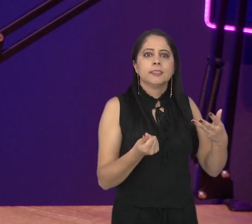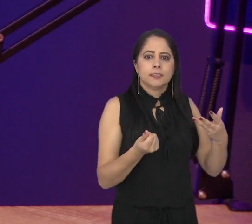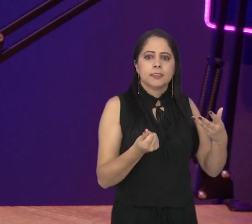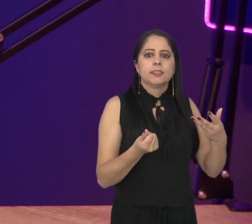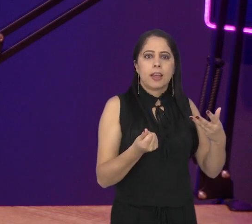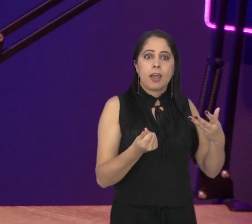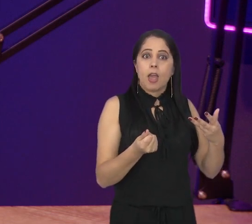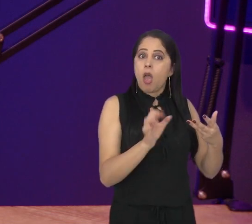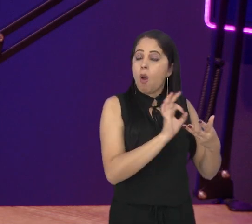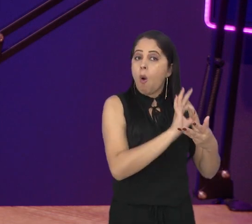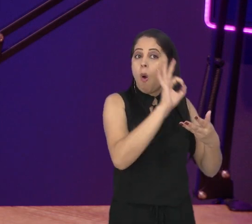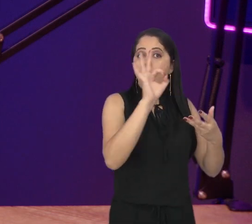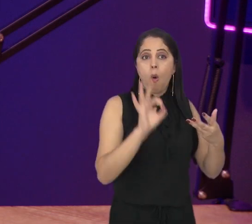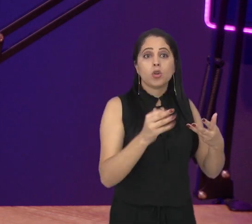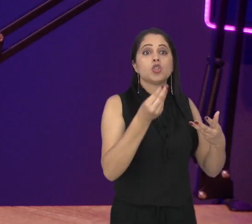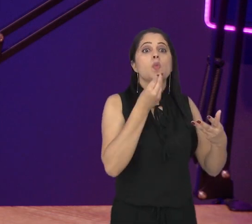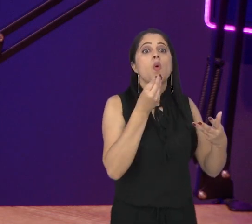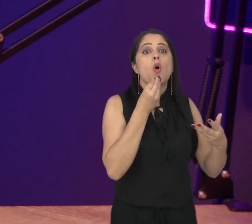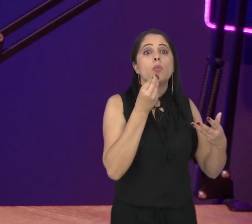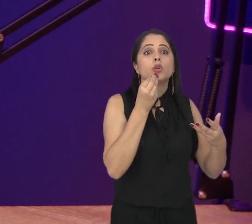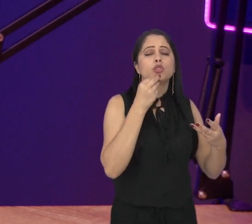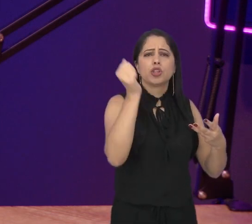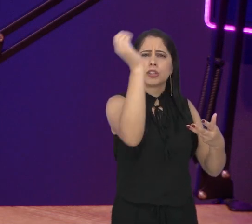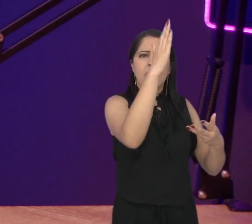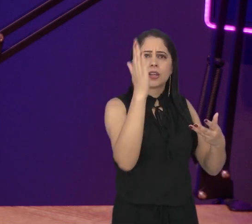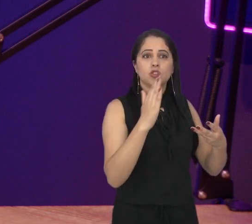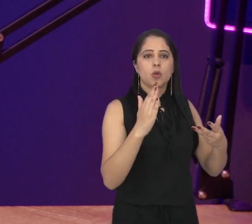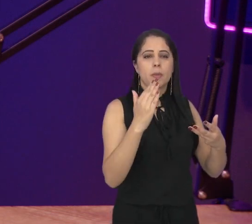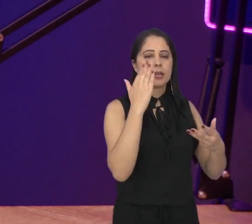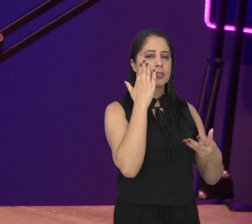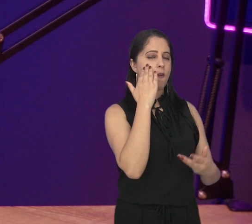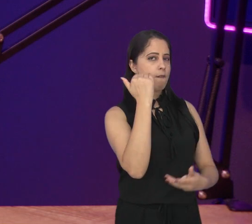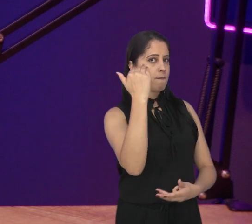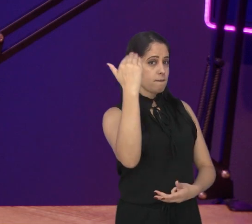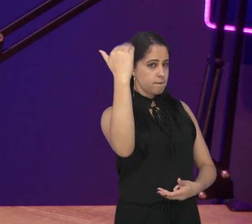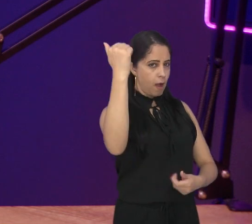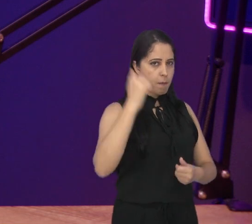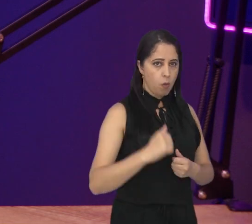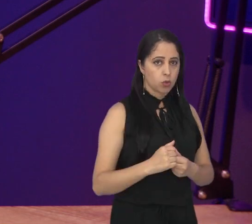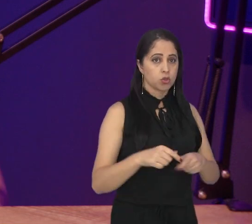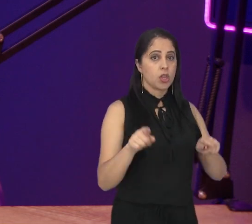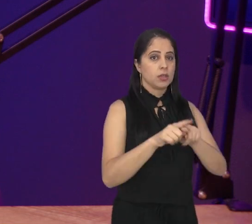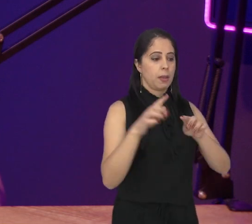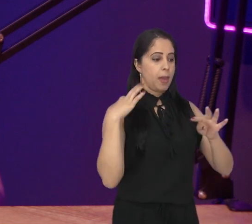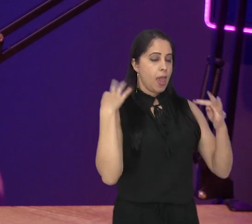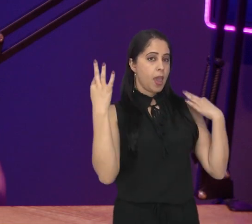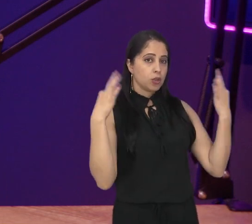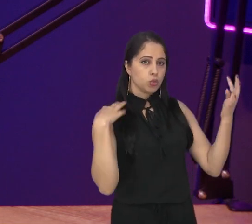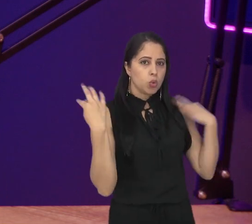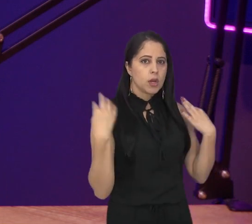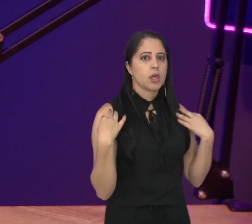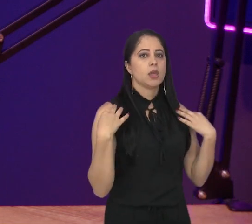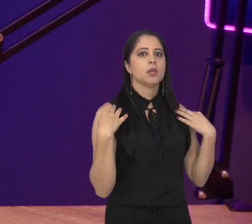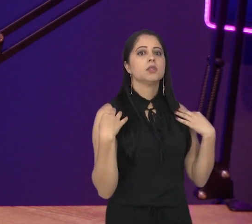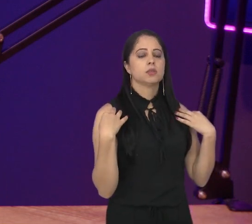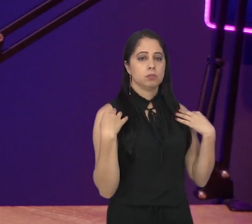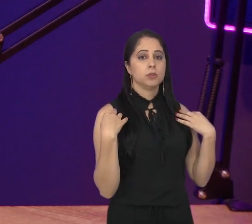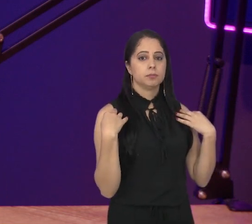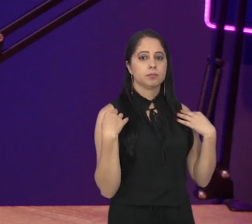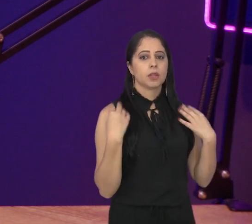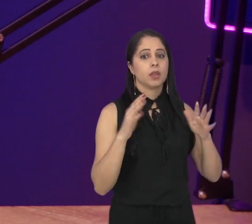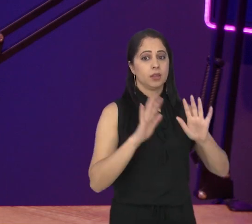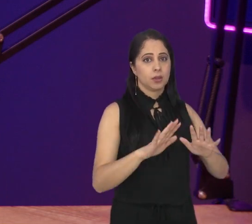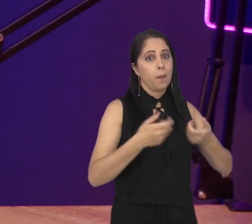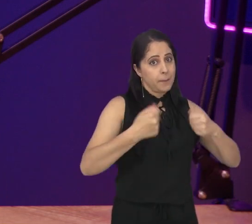um crescimento, né, uma oportunidade muito boa para o Brasil, e de turismo e de exportação. Então,